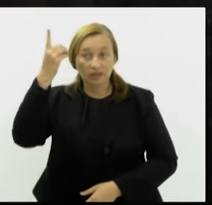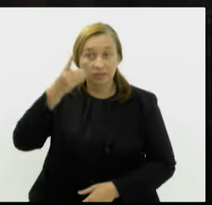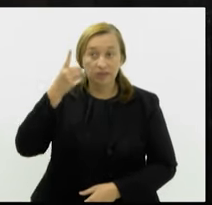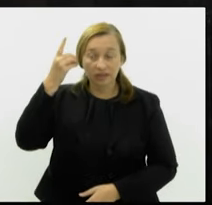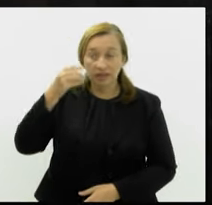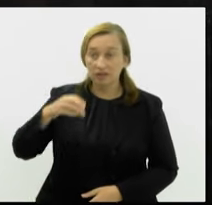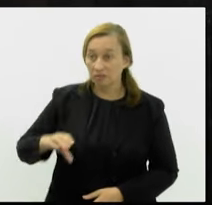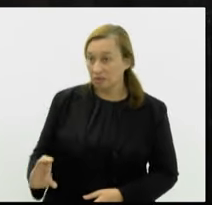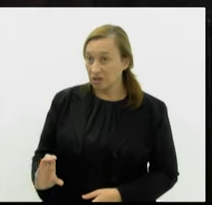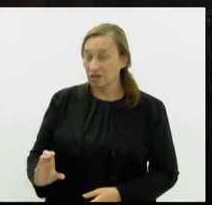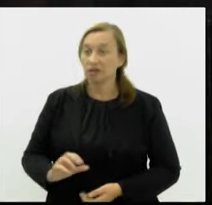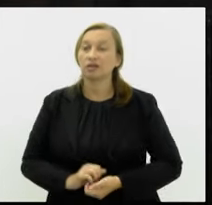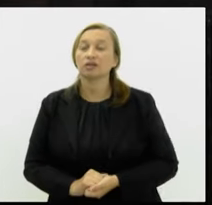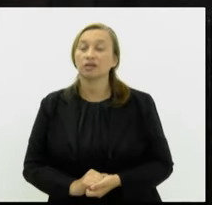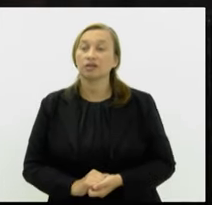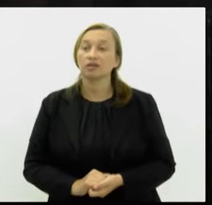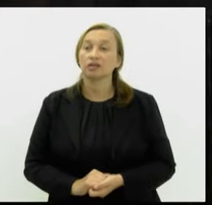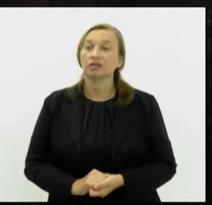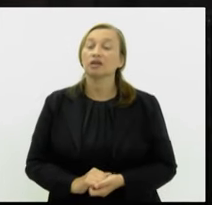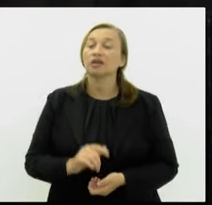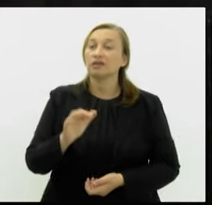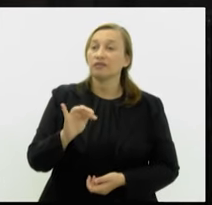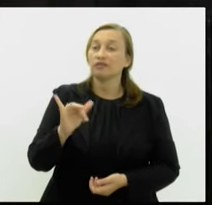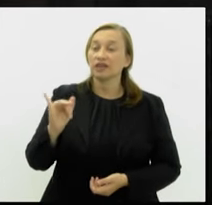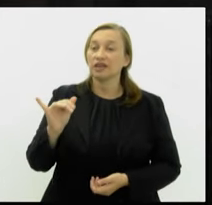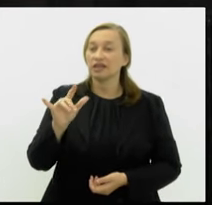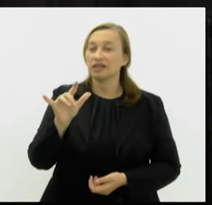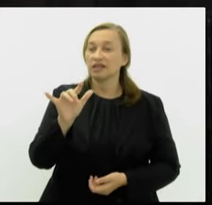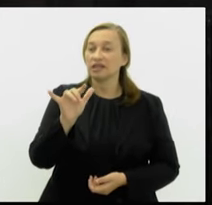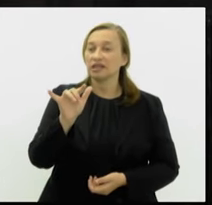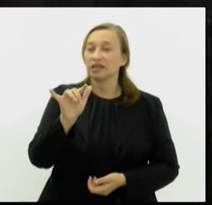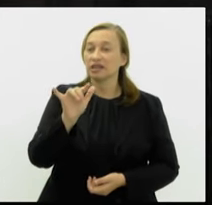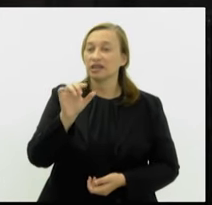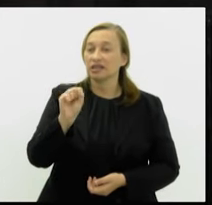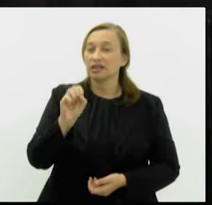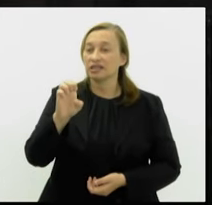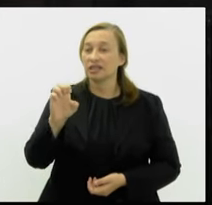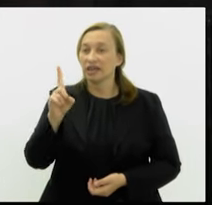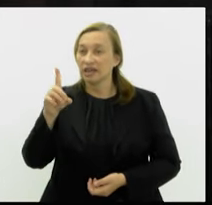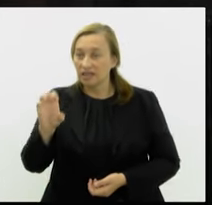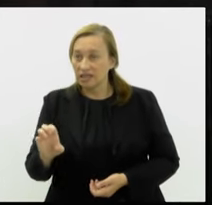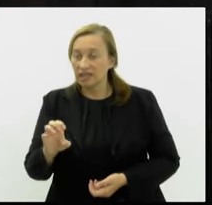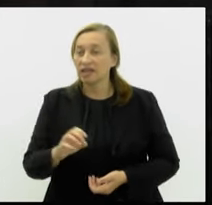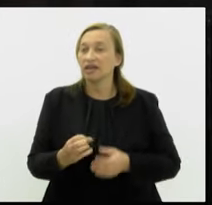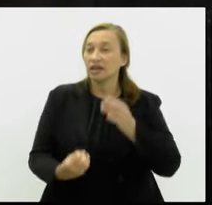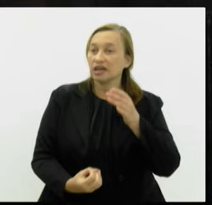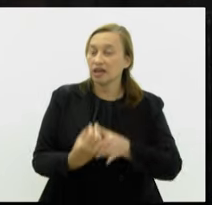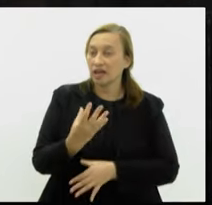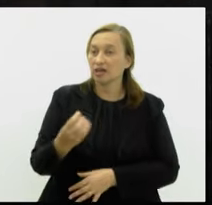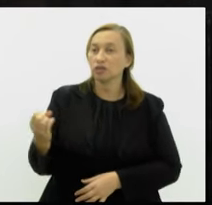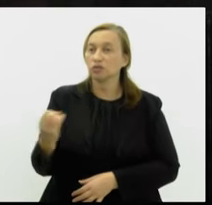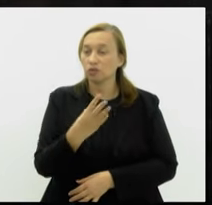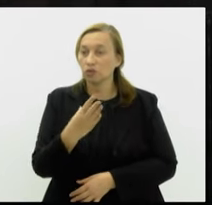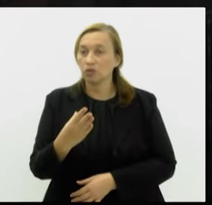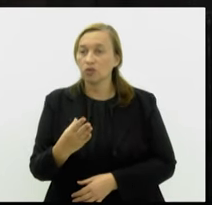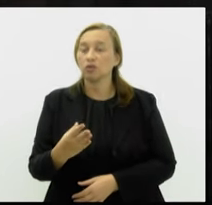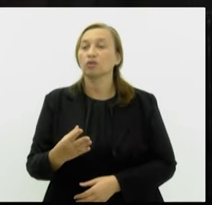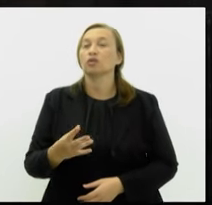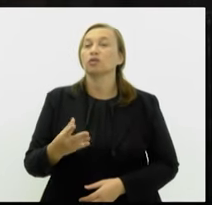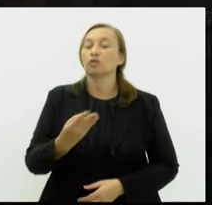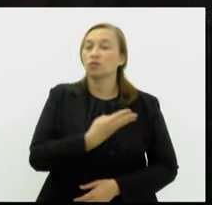Mink, e o FISED, criado mais recentemente no governo